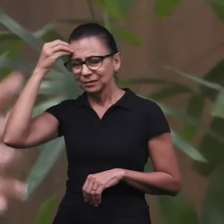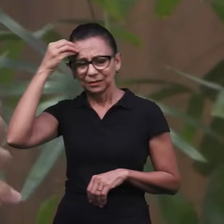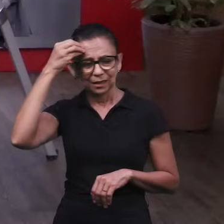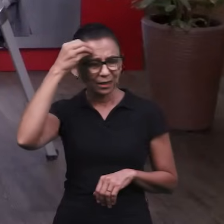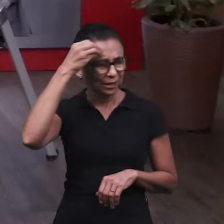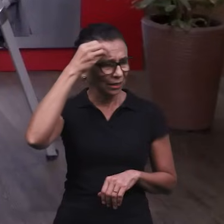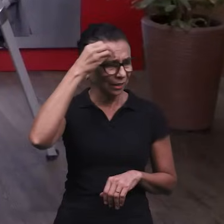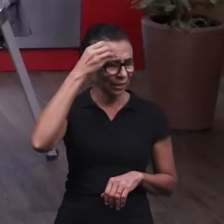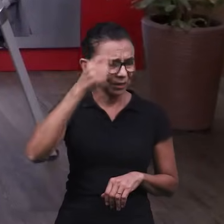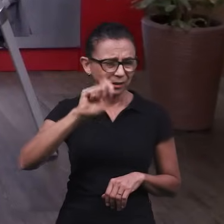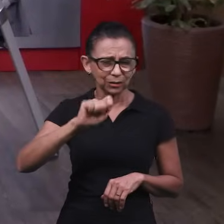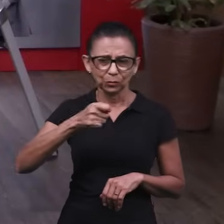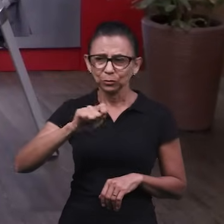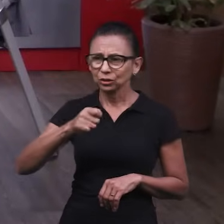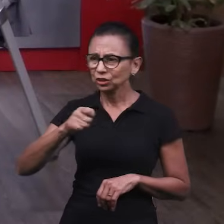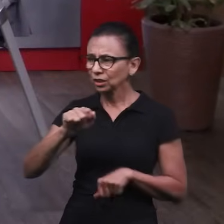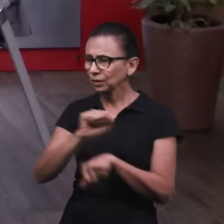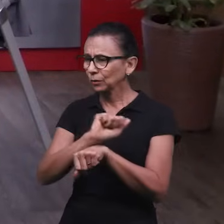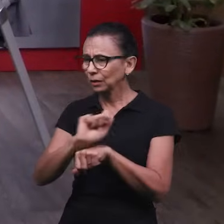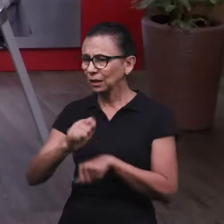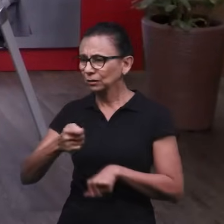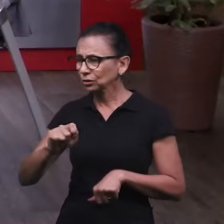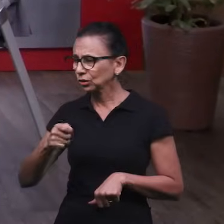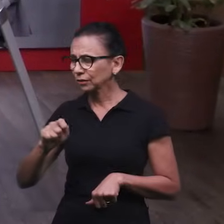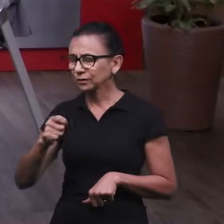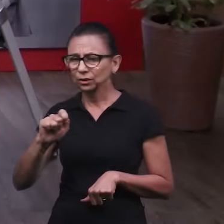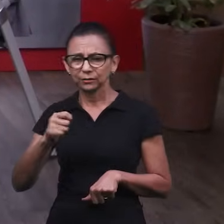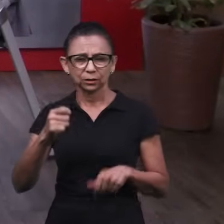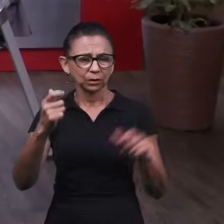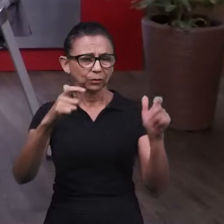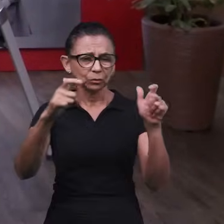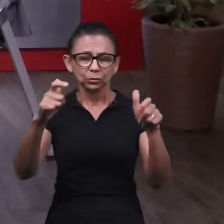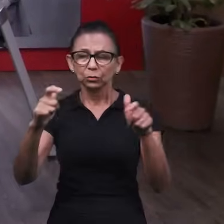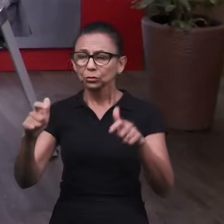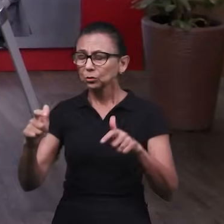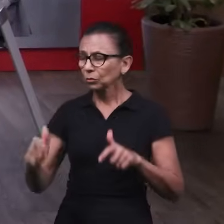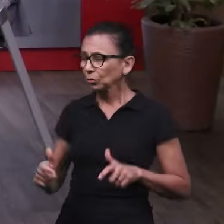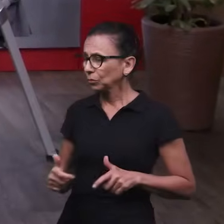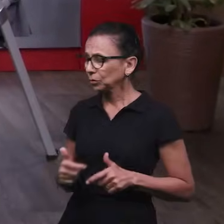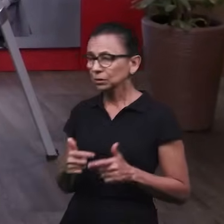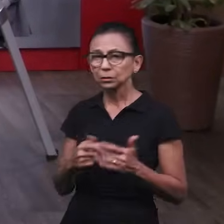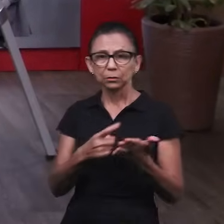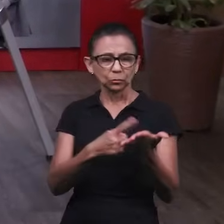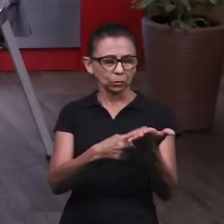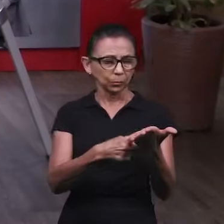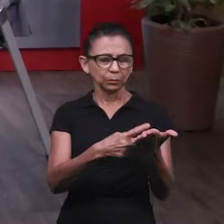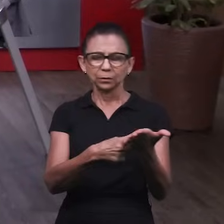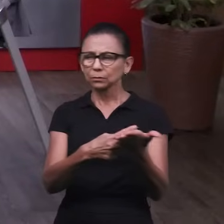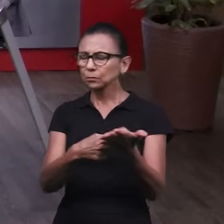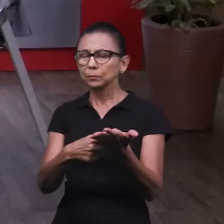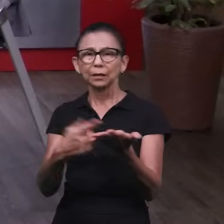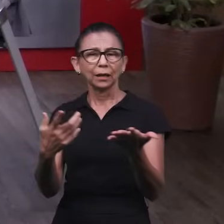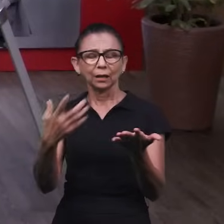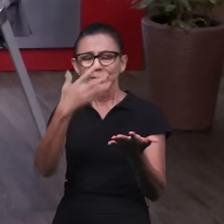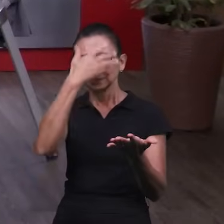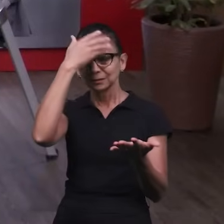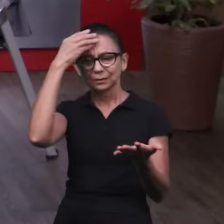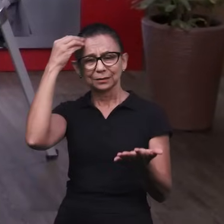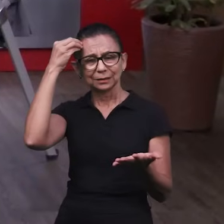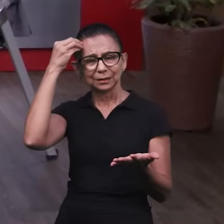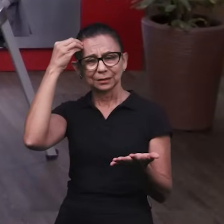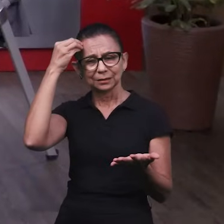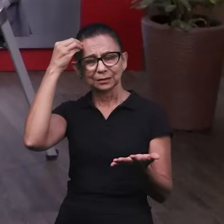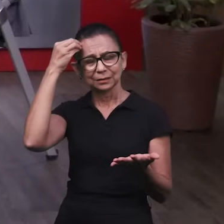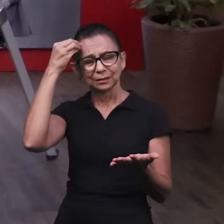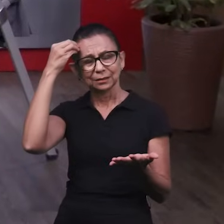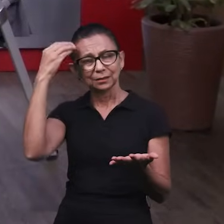não lembra de um compromisso que ele afirmou, foi alguma coisa, eu só não me lembro. Ele começa a não ser compreendido pelas pessoas, isso afasta